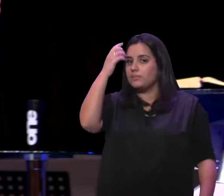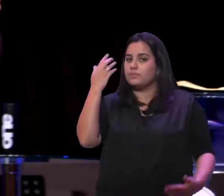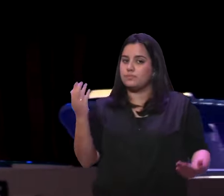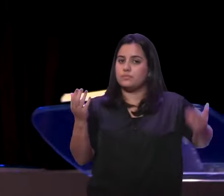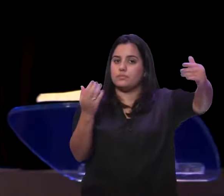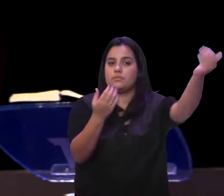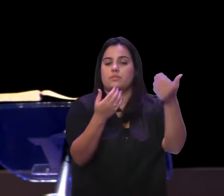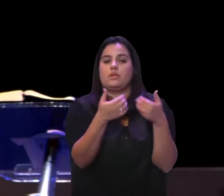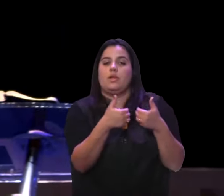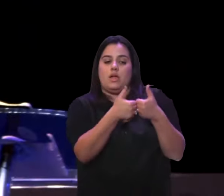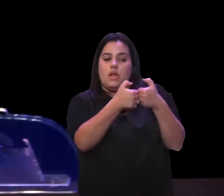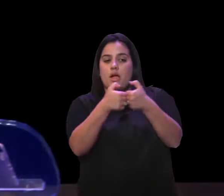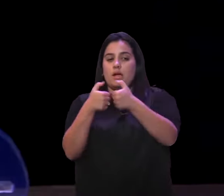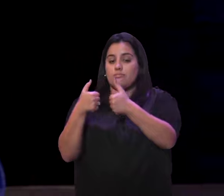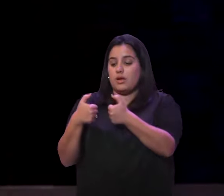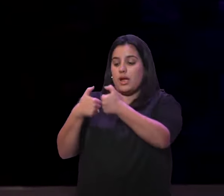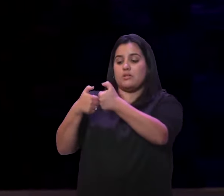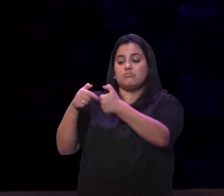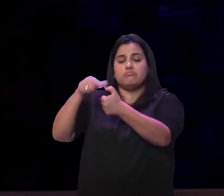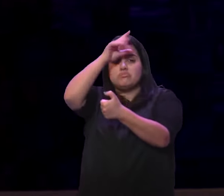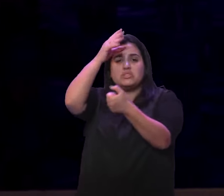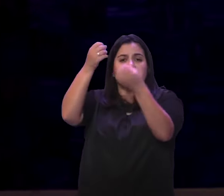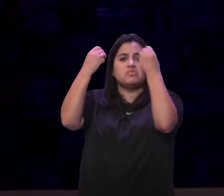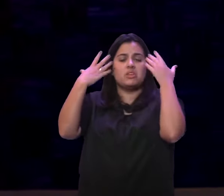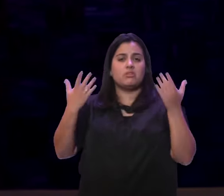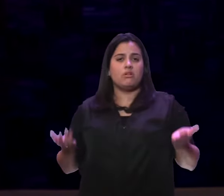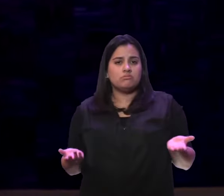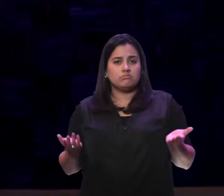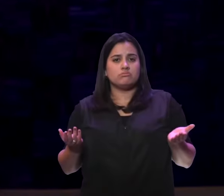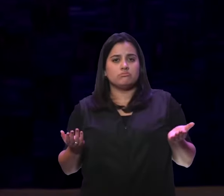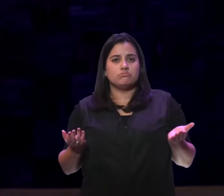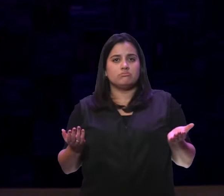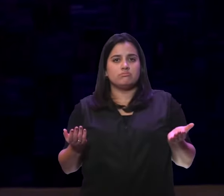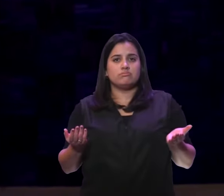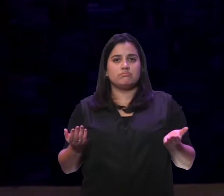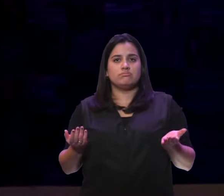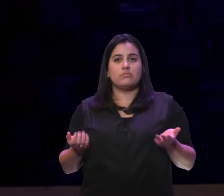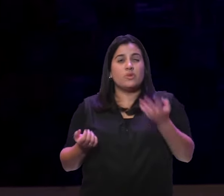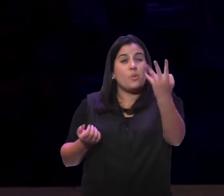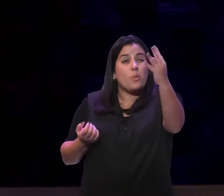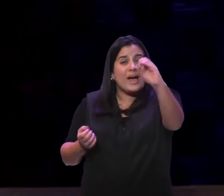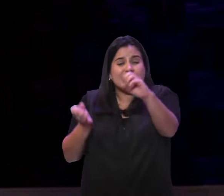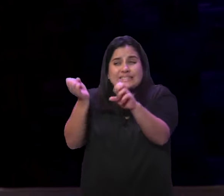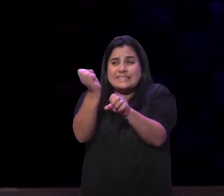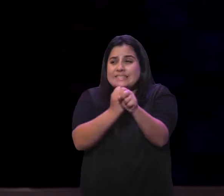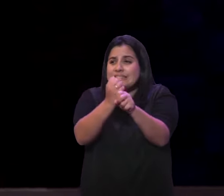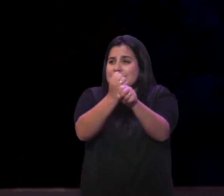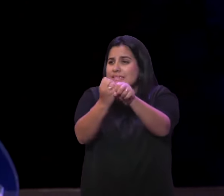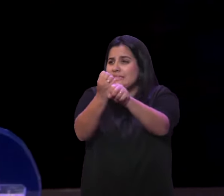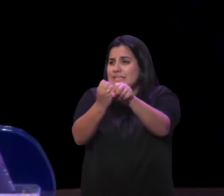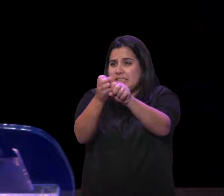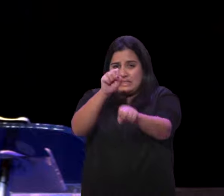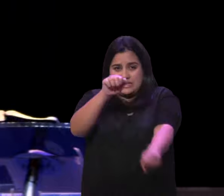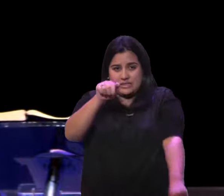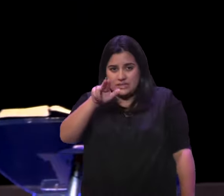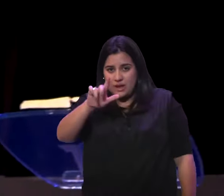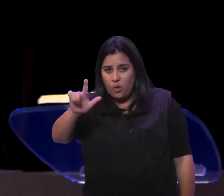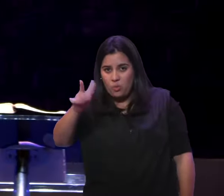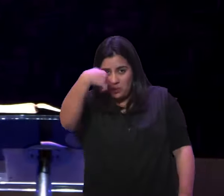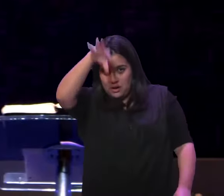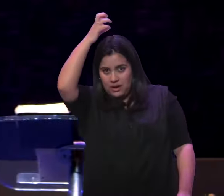arca havia sido esquecida durante o reino de Saul. Durante os 40 anos de reinado de Saul,